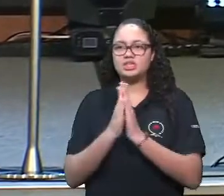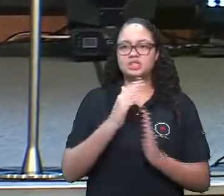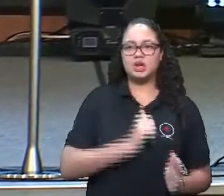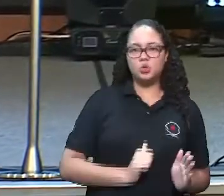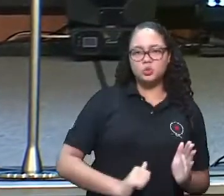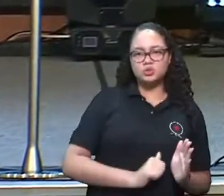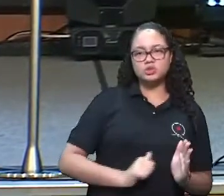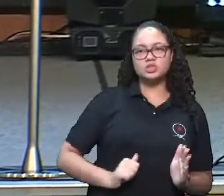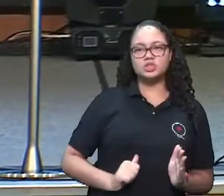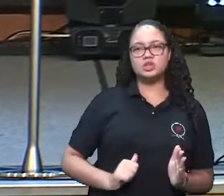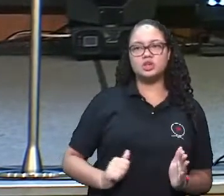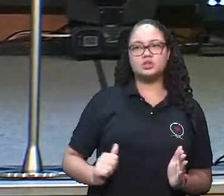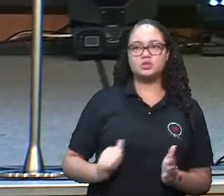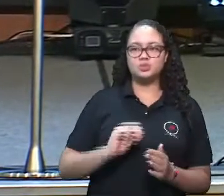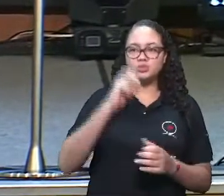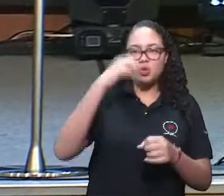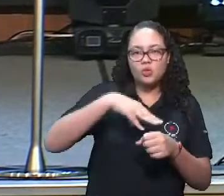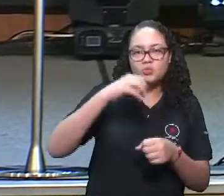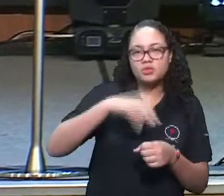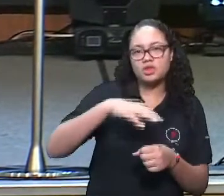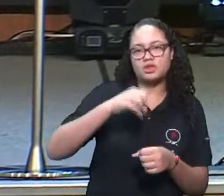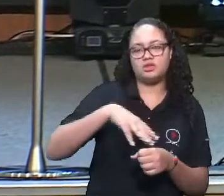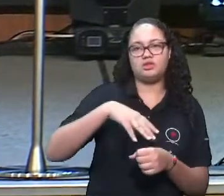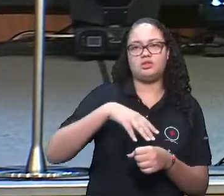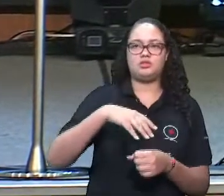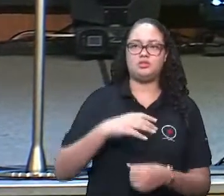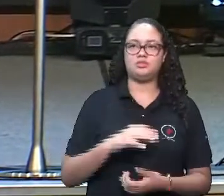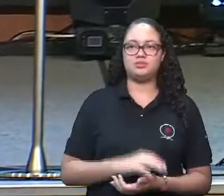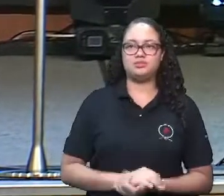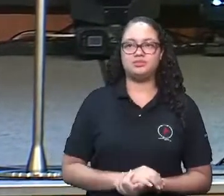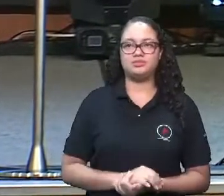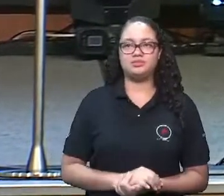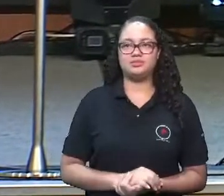eu parto para a oferta. Eu estou falando de coisas braba.